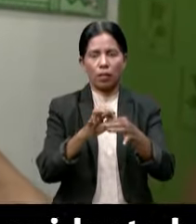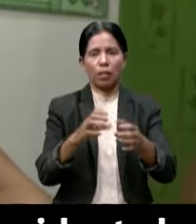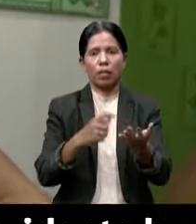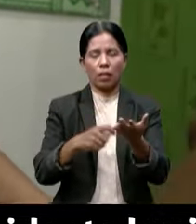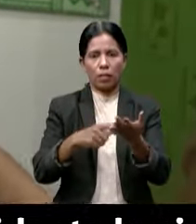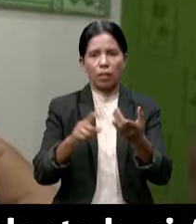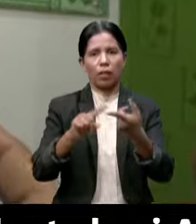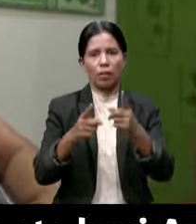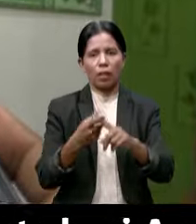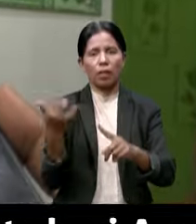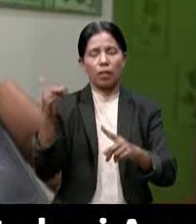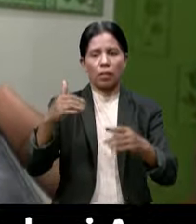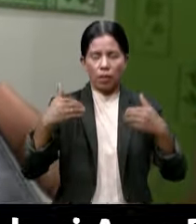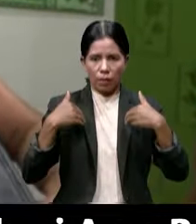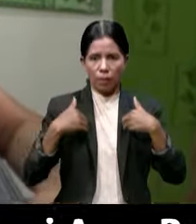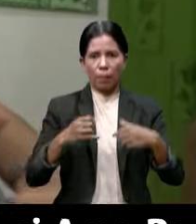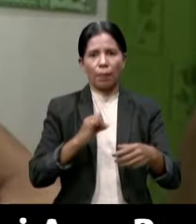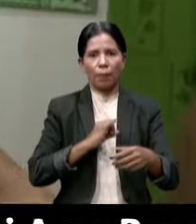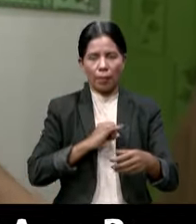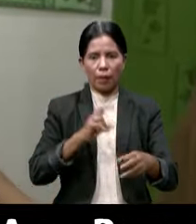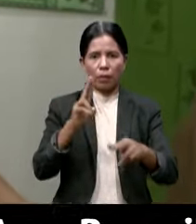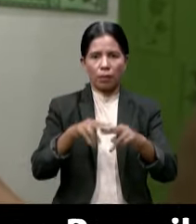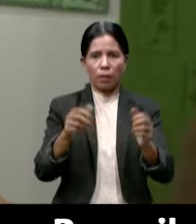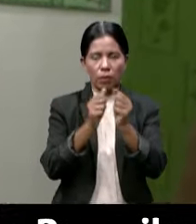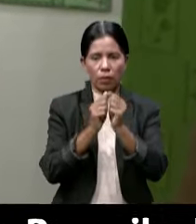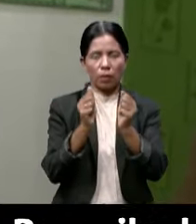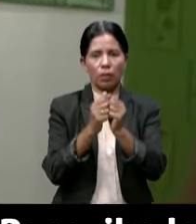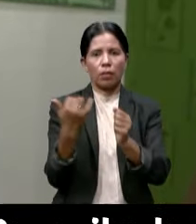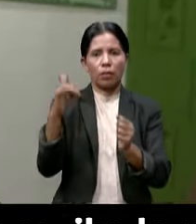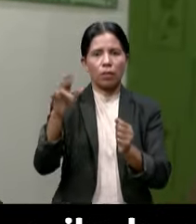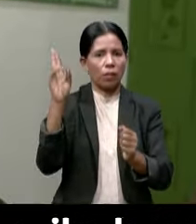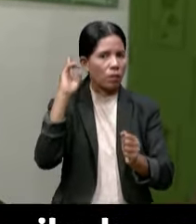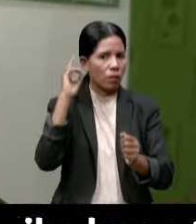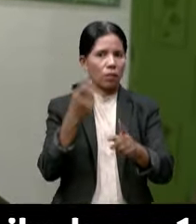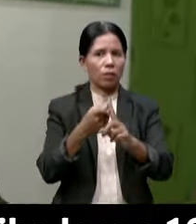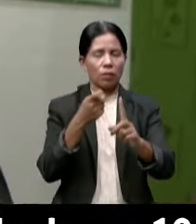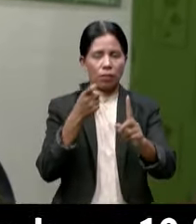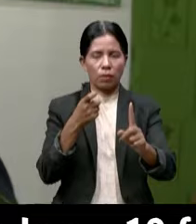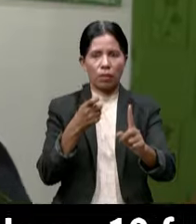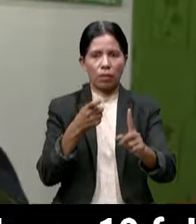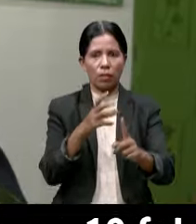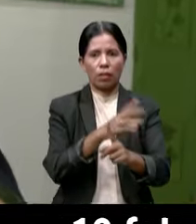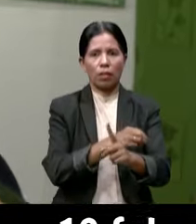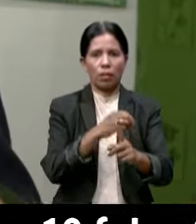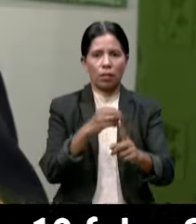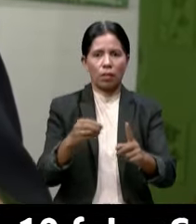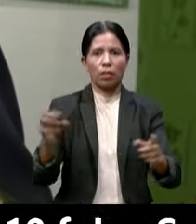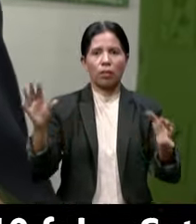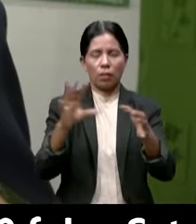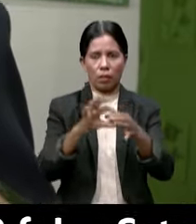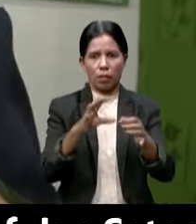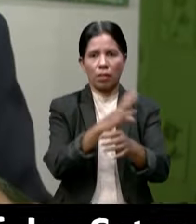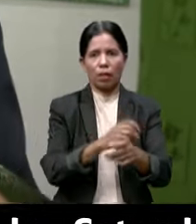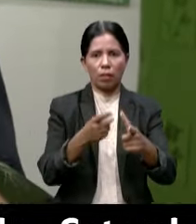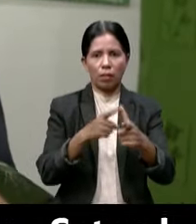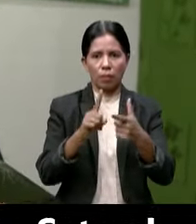mais maluco ser ia ter na então há se tu é muito gostoso e rona ele é parte técnico nem mais liga ou administração para depois